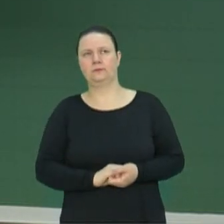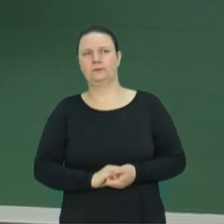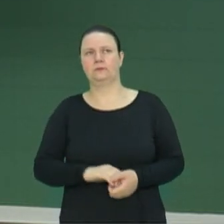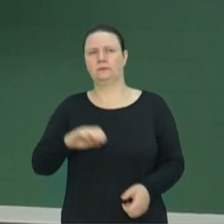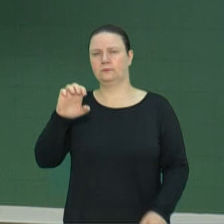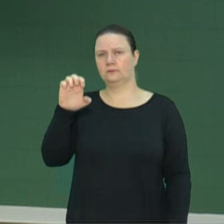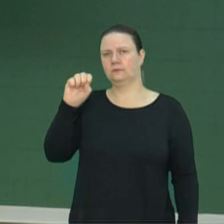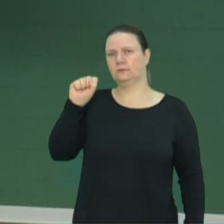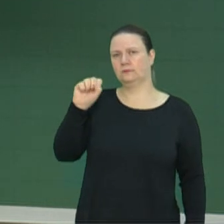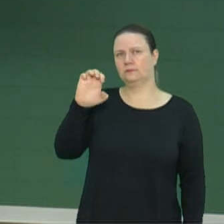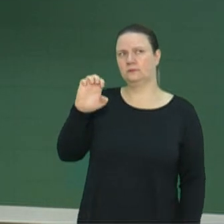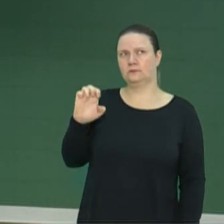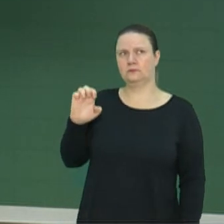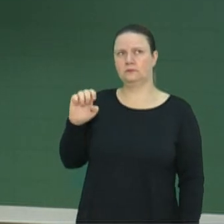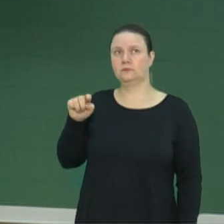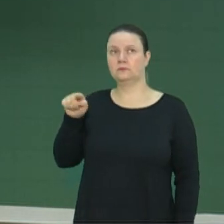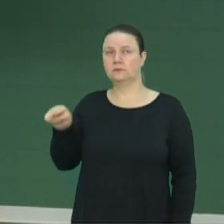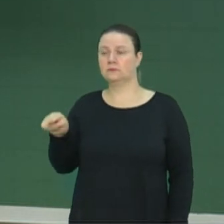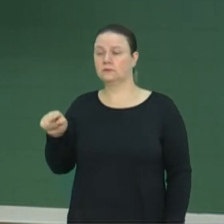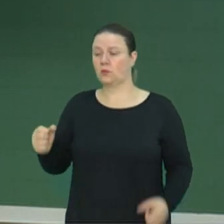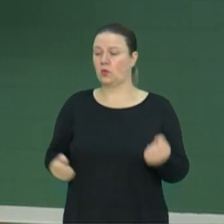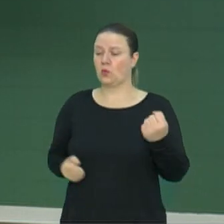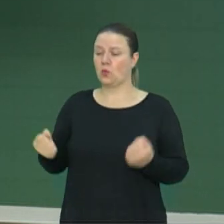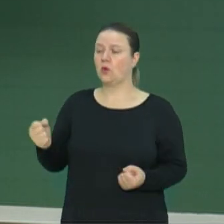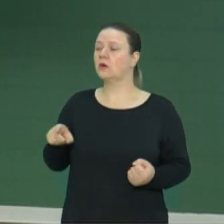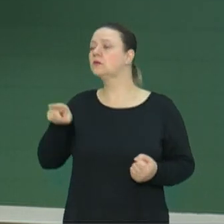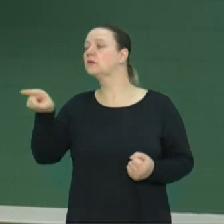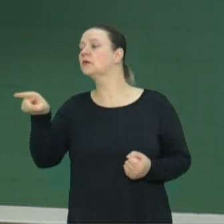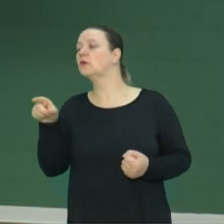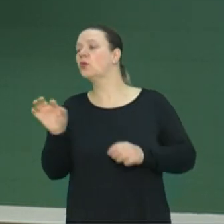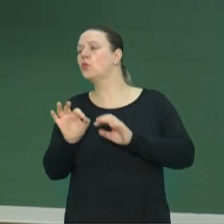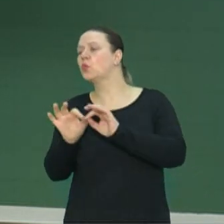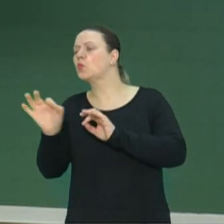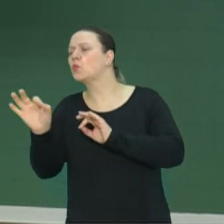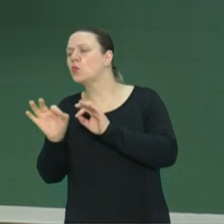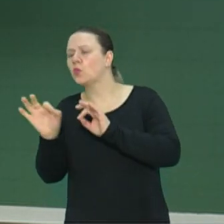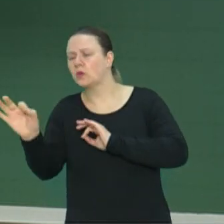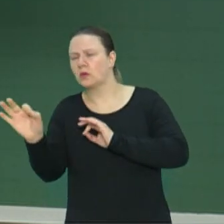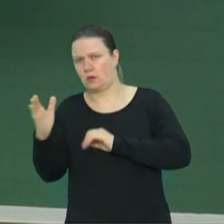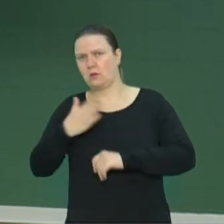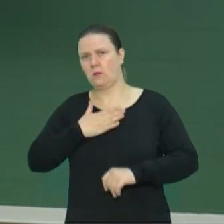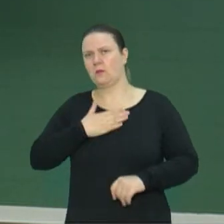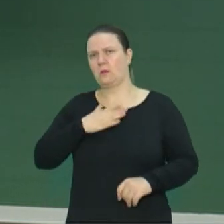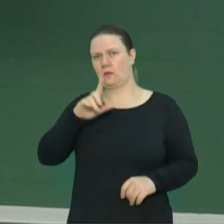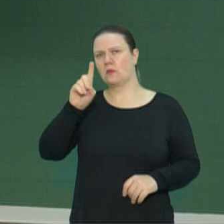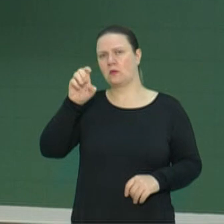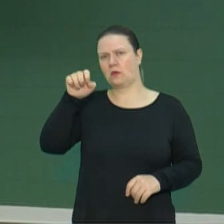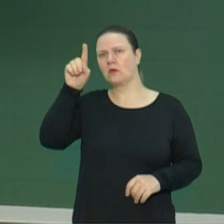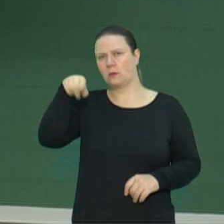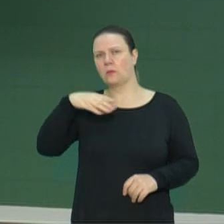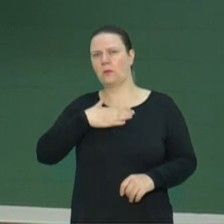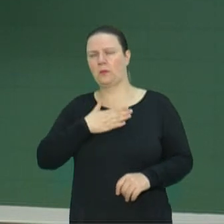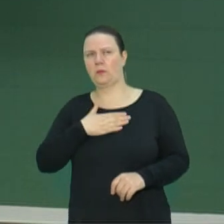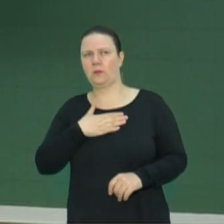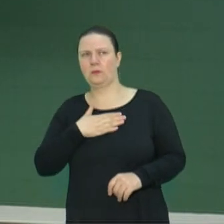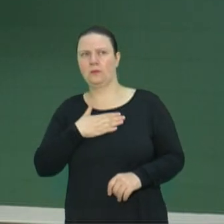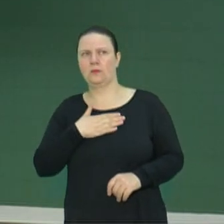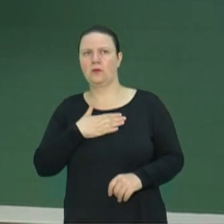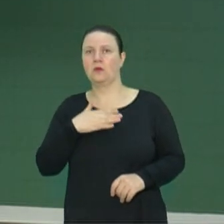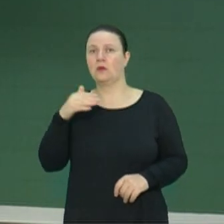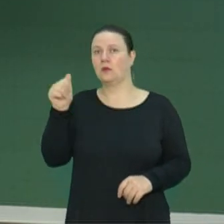Esse coche é meu. Ou seja, esse carro ali, né, um pouquinho mais longe, é meu. Aquele coche é